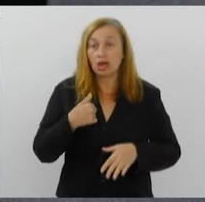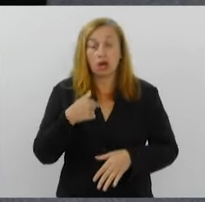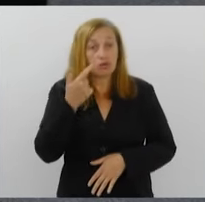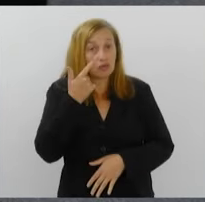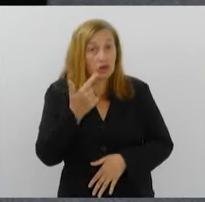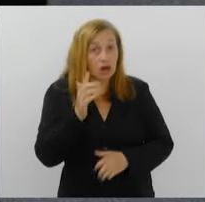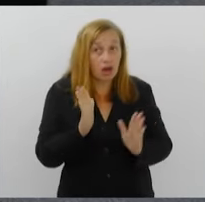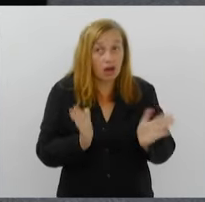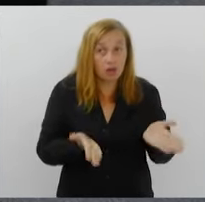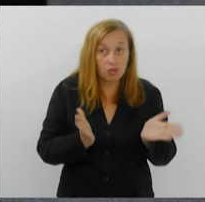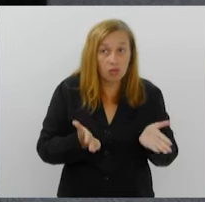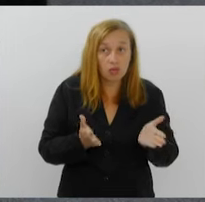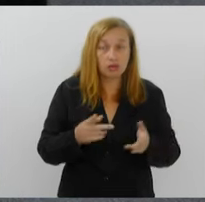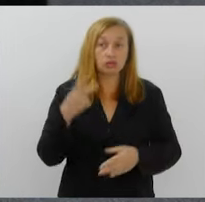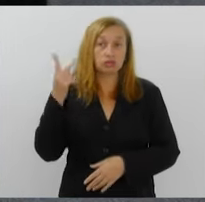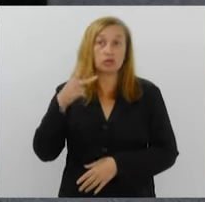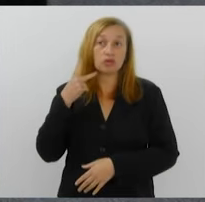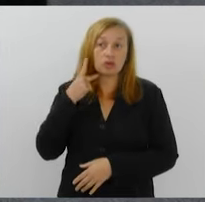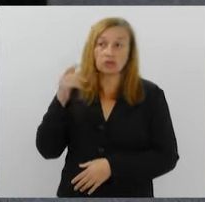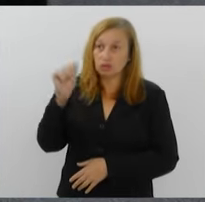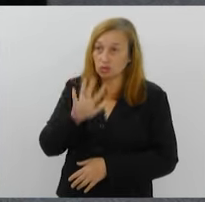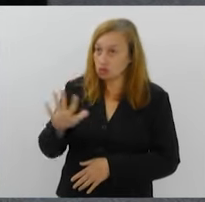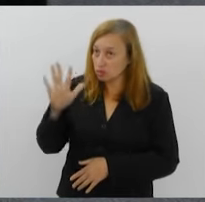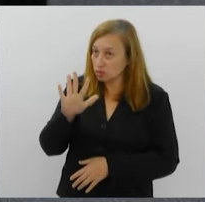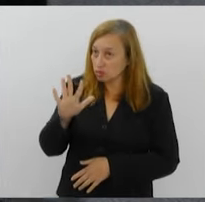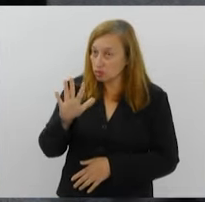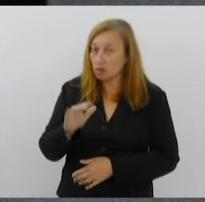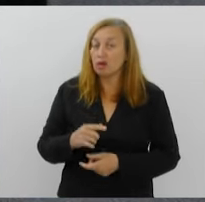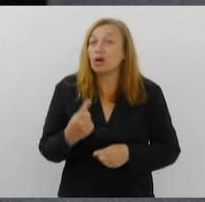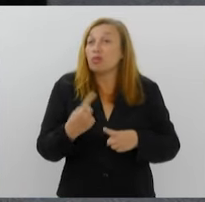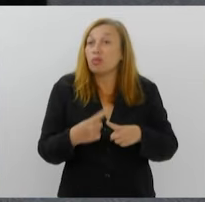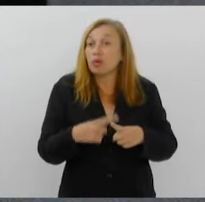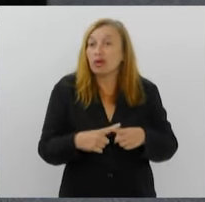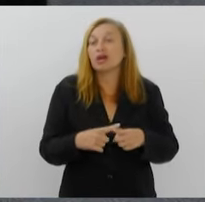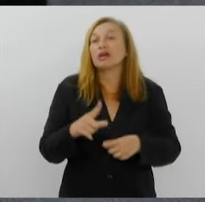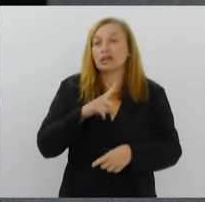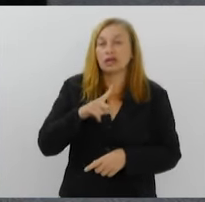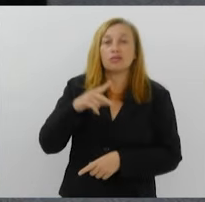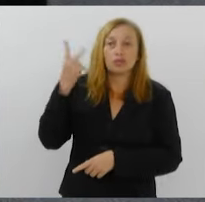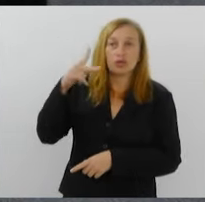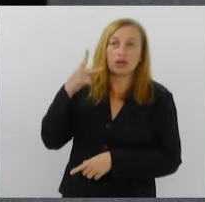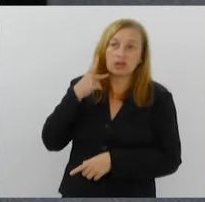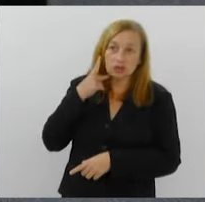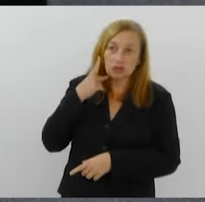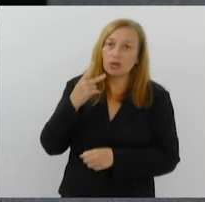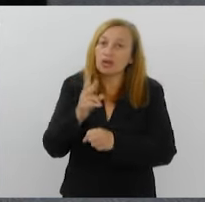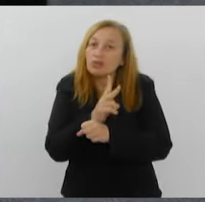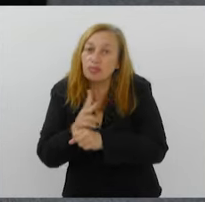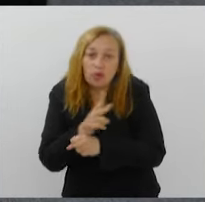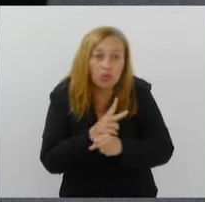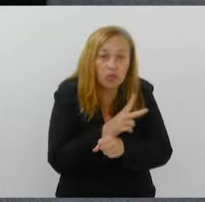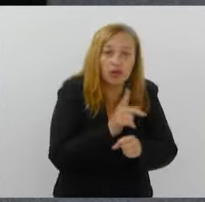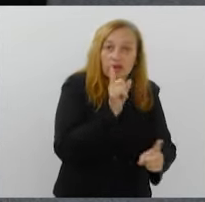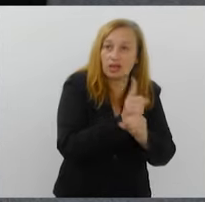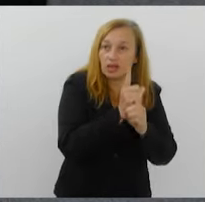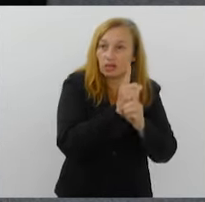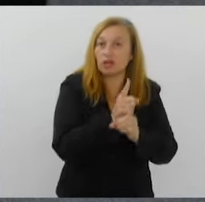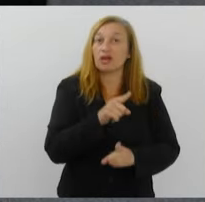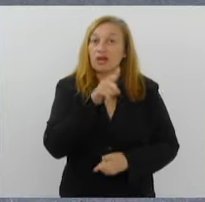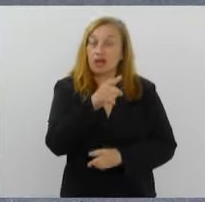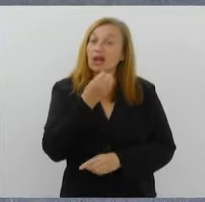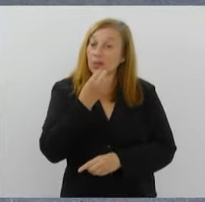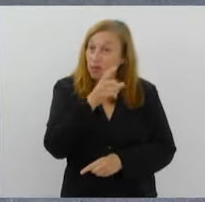agora o nosso procurador-geral, encontrador, porque há procuradores que só procuram, o nosso procura e encontra. Então, ele é um grande